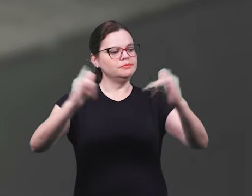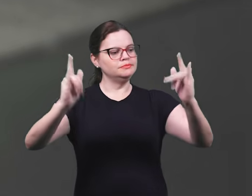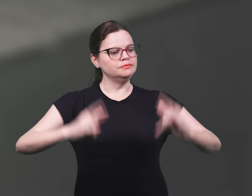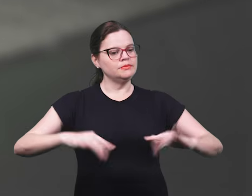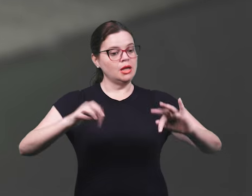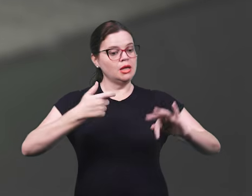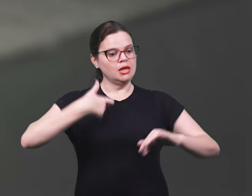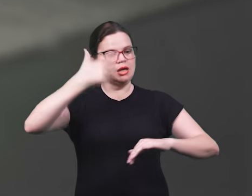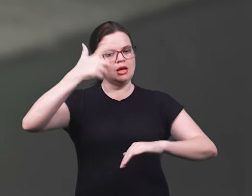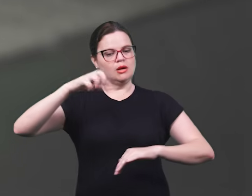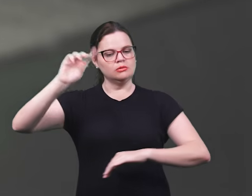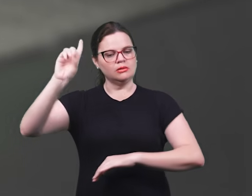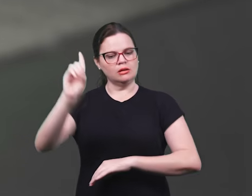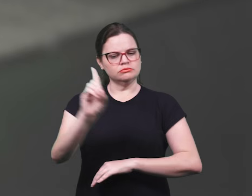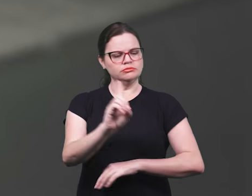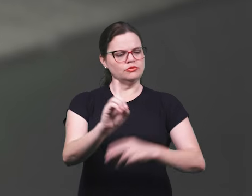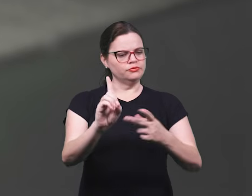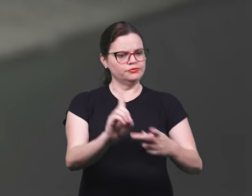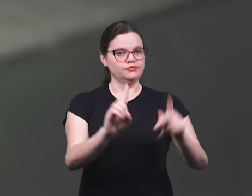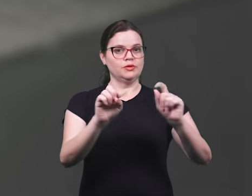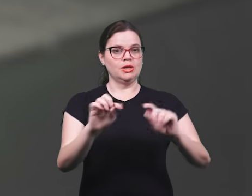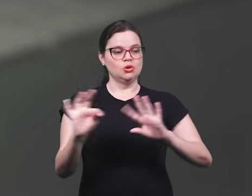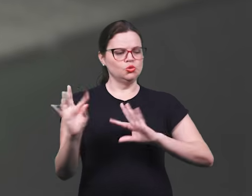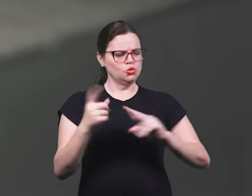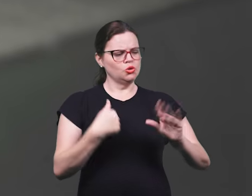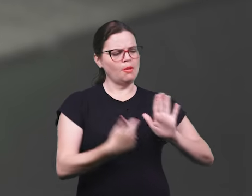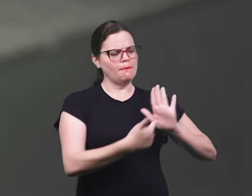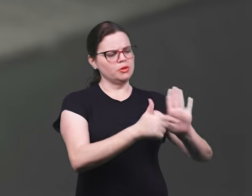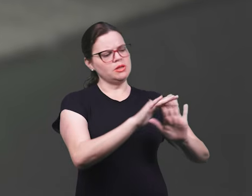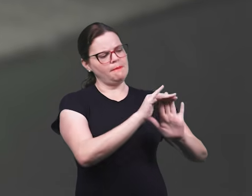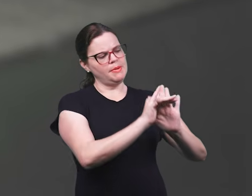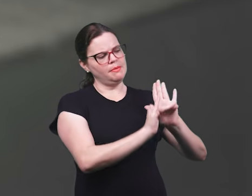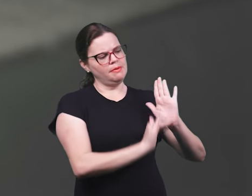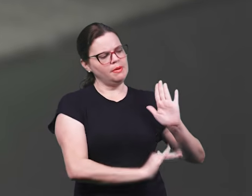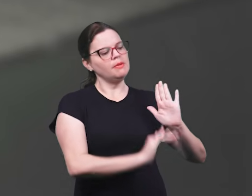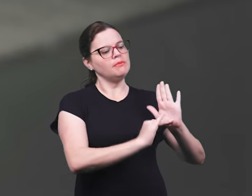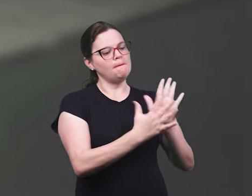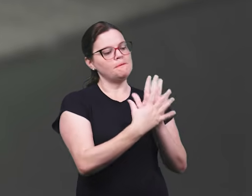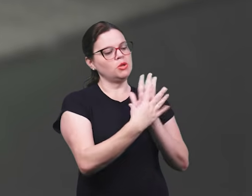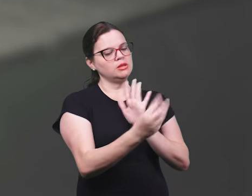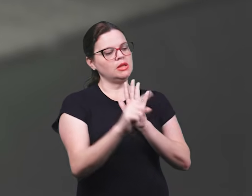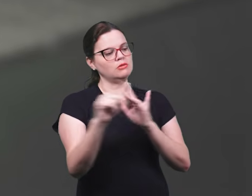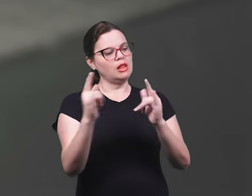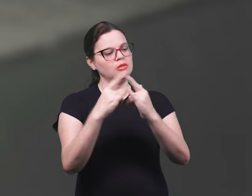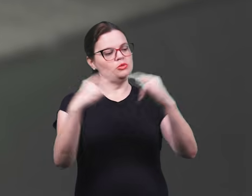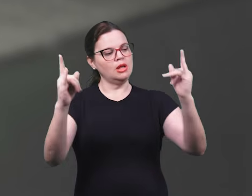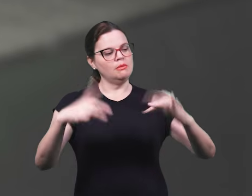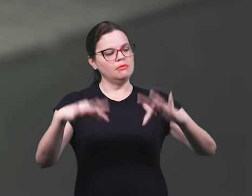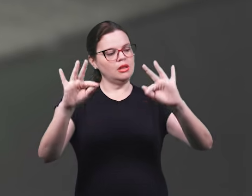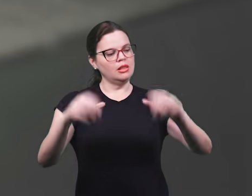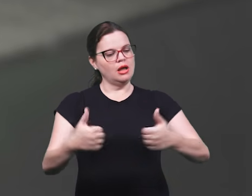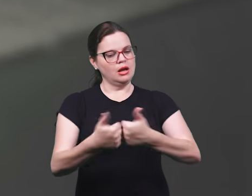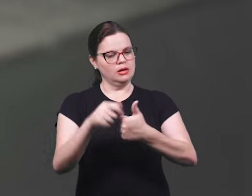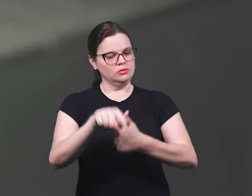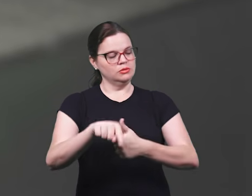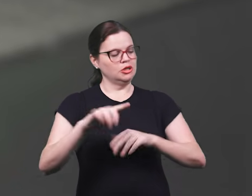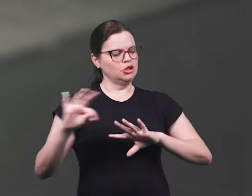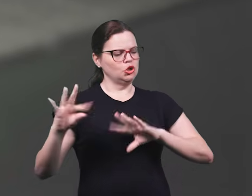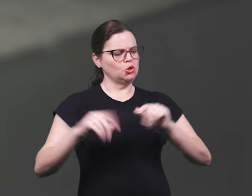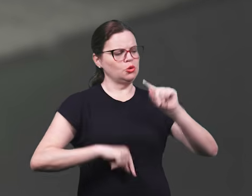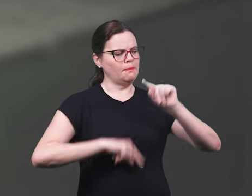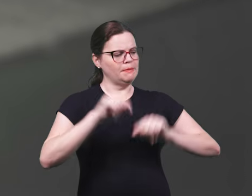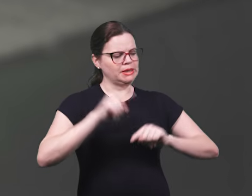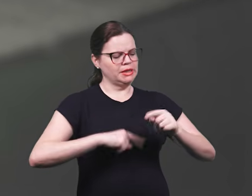deles, conforme tudo o que eu te mostrar, para modelo do tabernáculo e para modelo de todos os